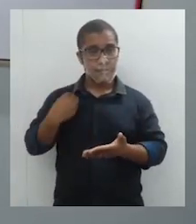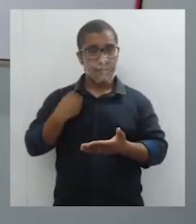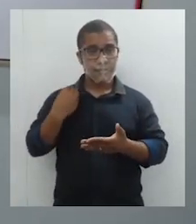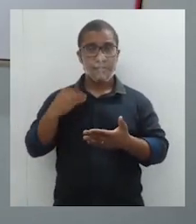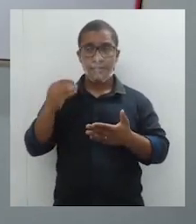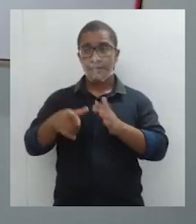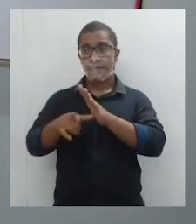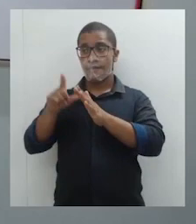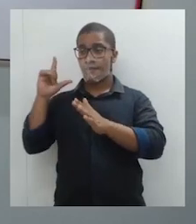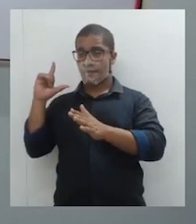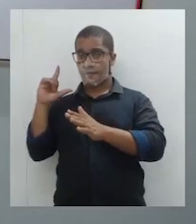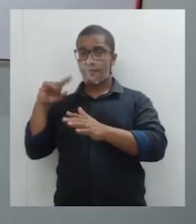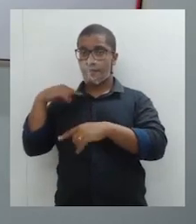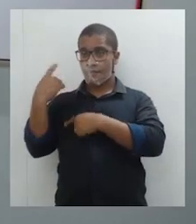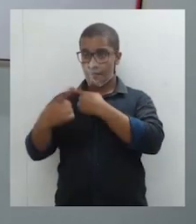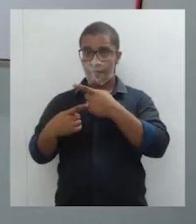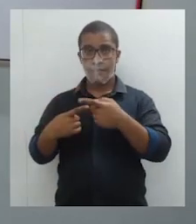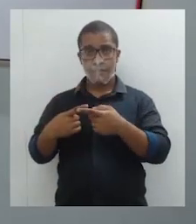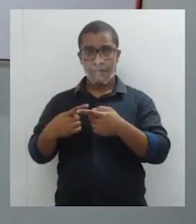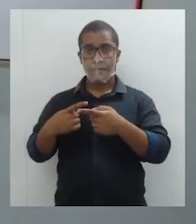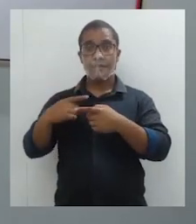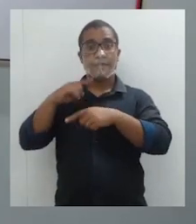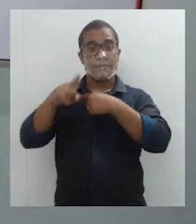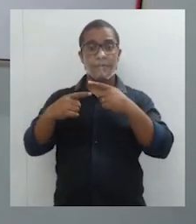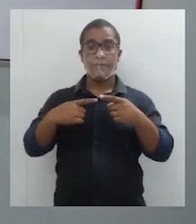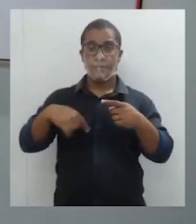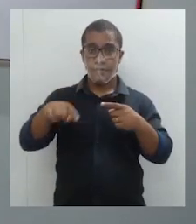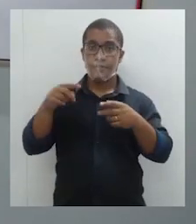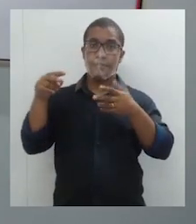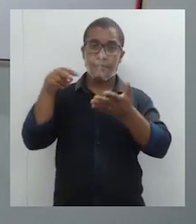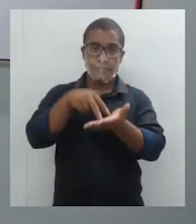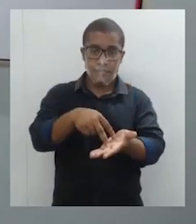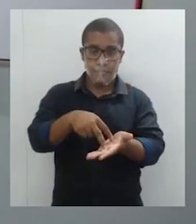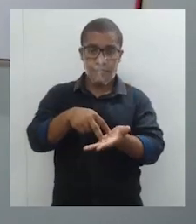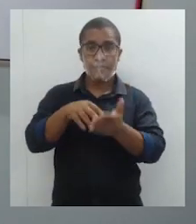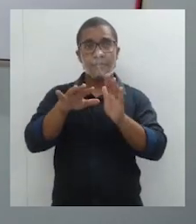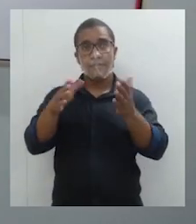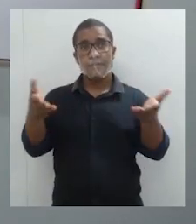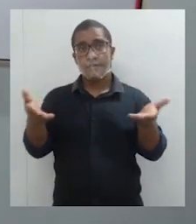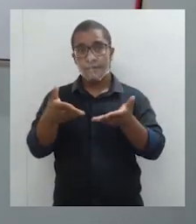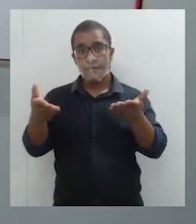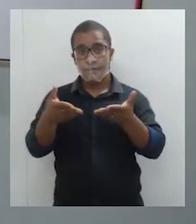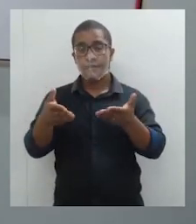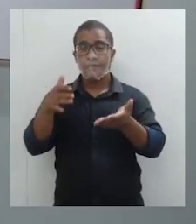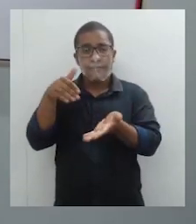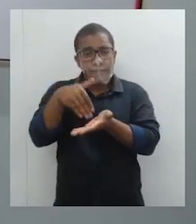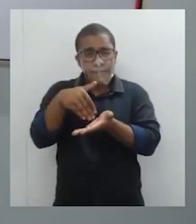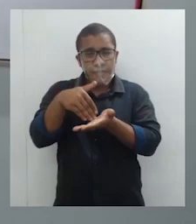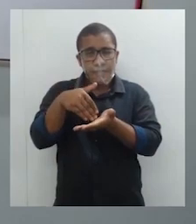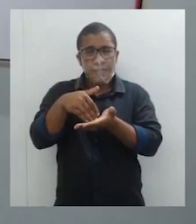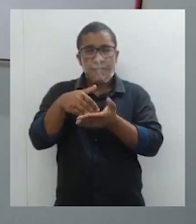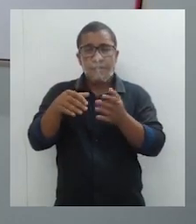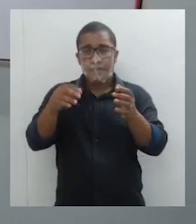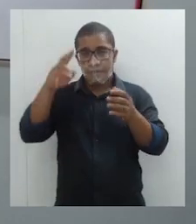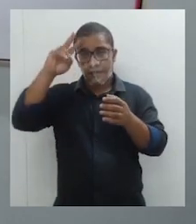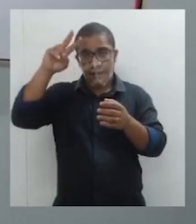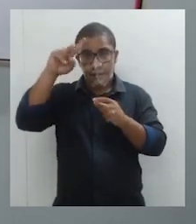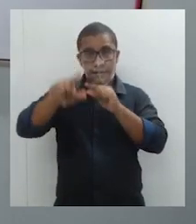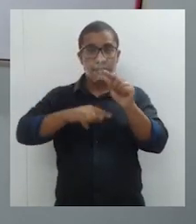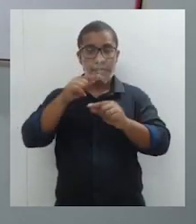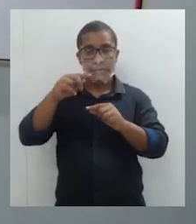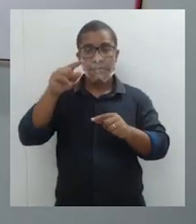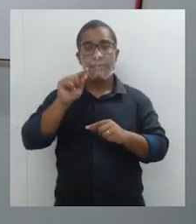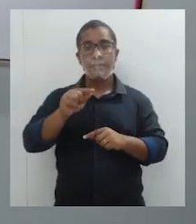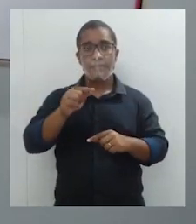muito antes do nosso descobrimento e agora minha gente para finalizar eu gostaria de lembrar sempre é